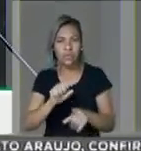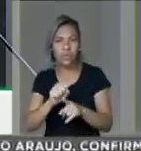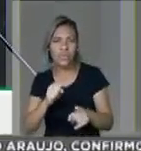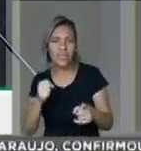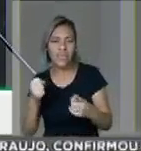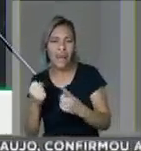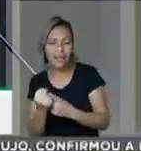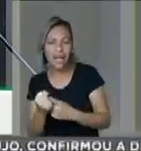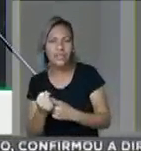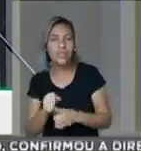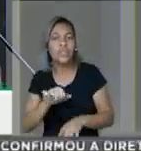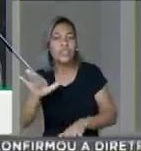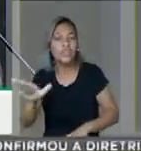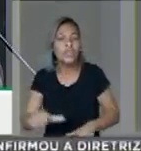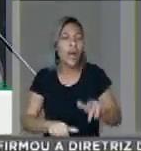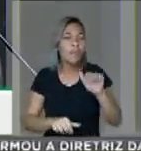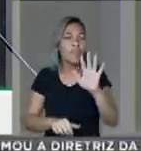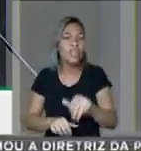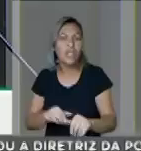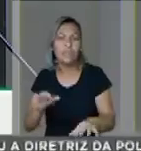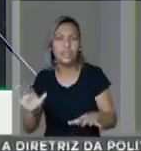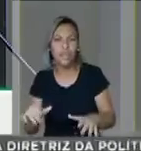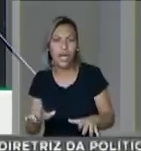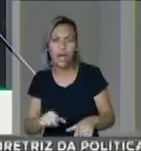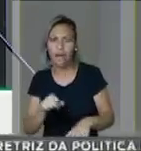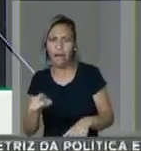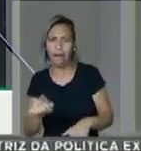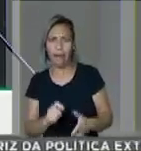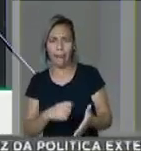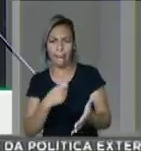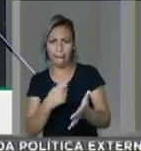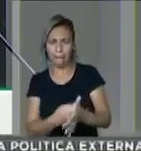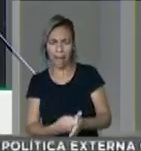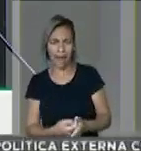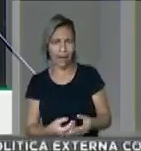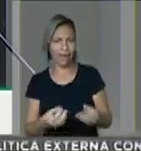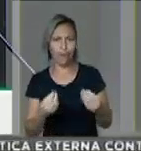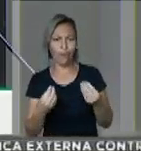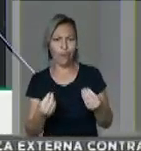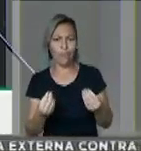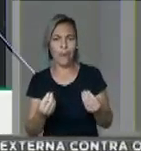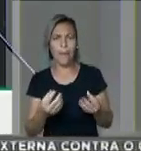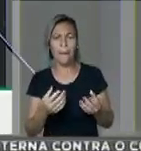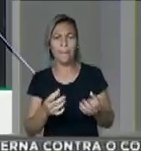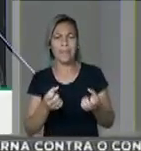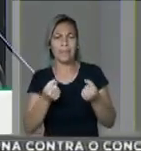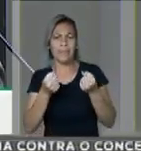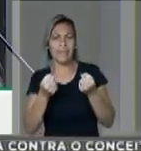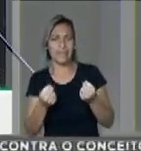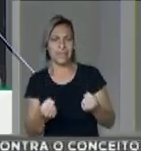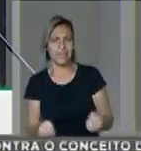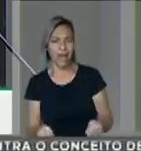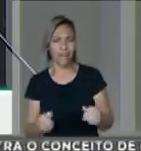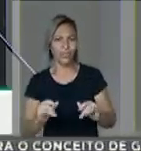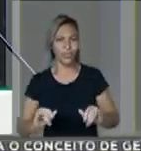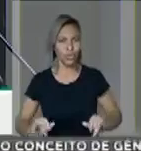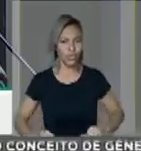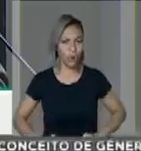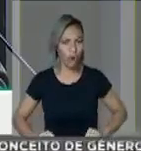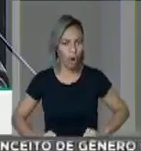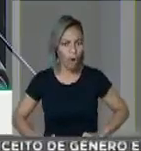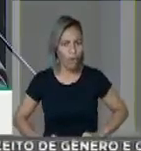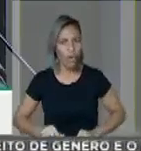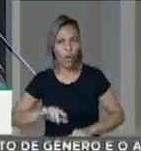não sejam chamados a pagar a conta de uma maneira mais penosa do que